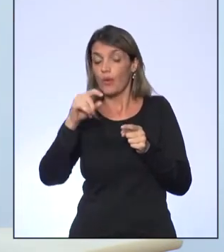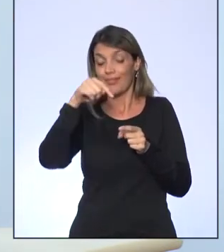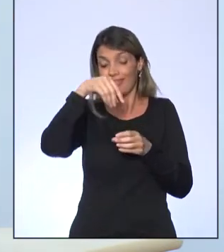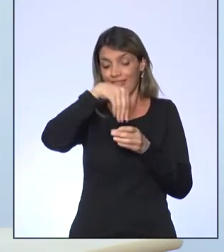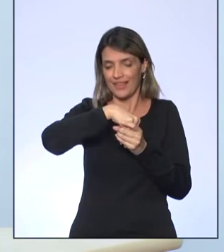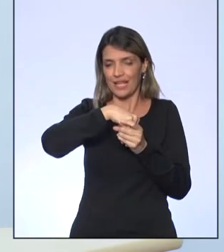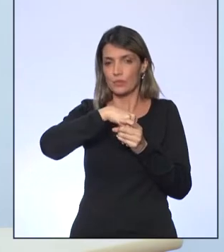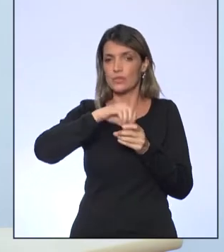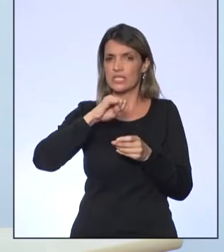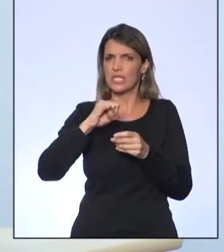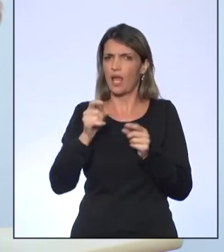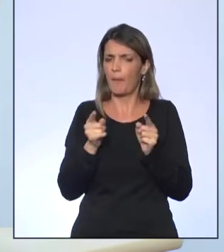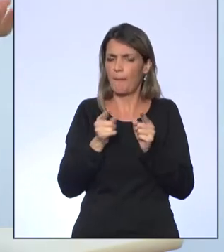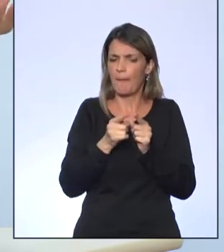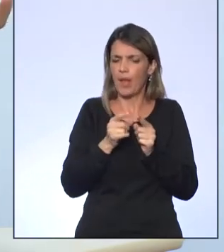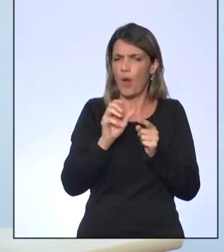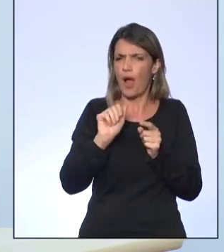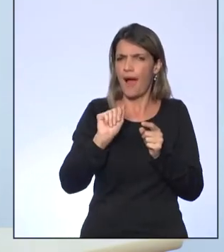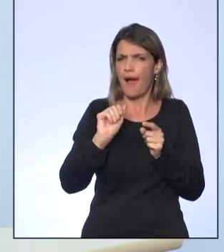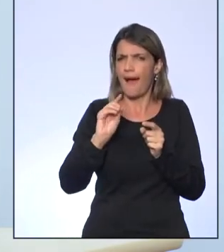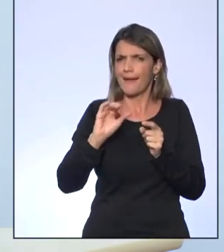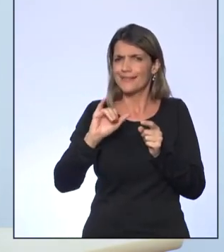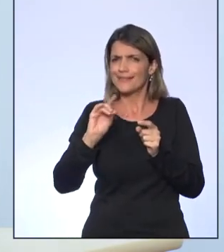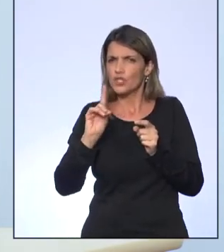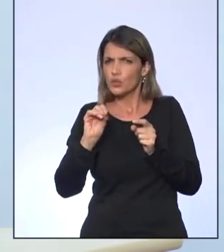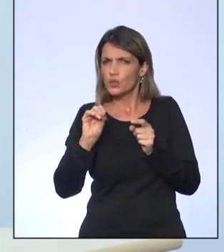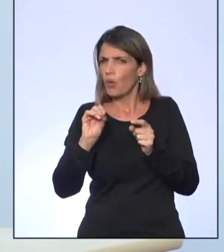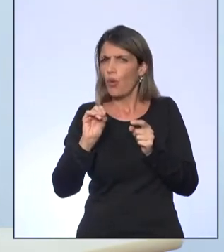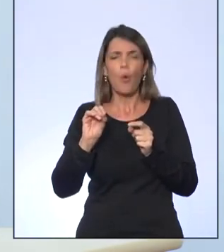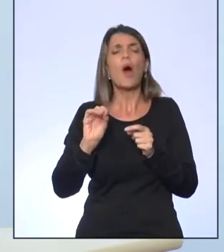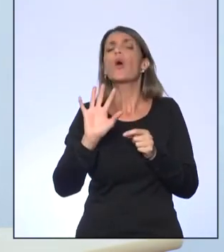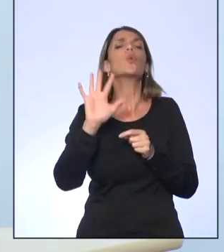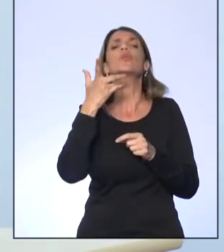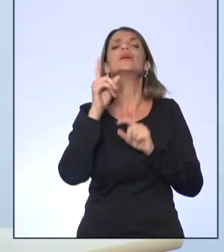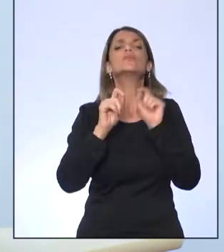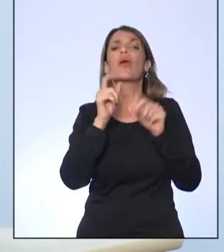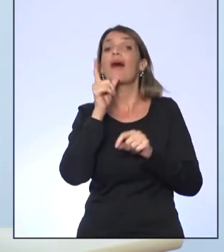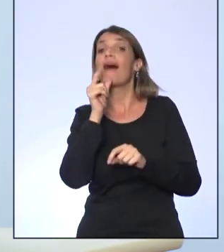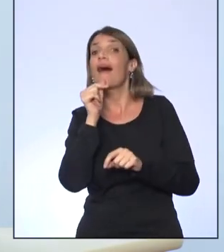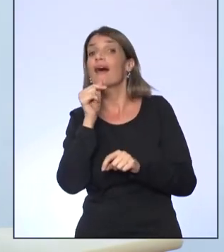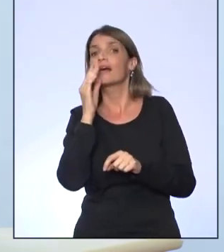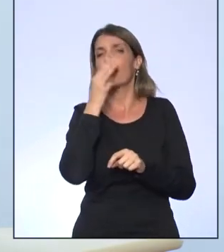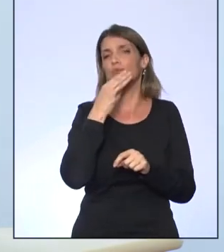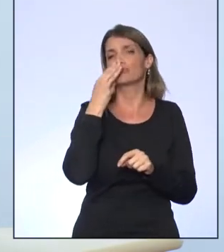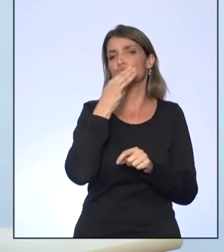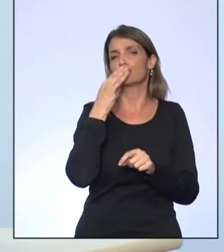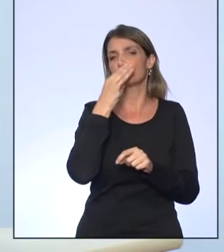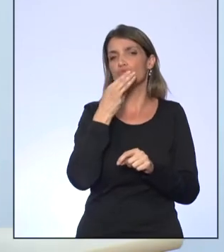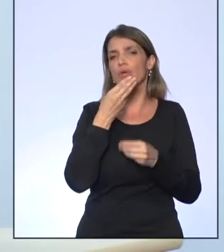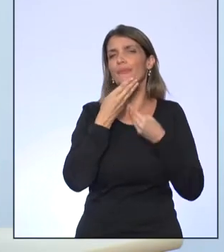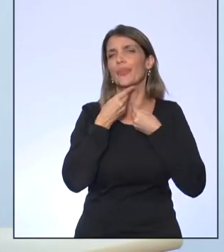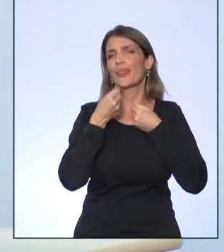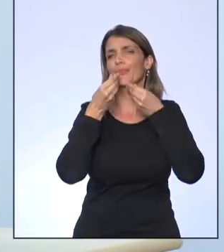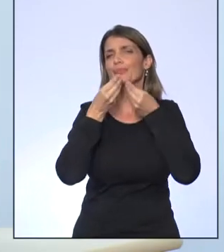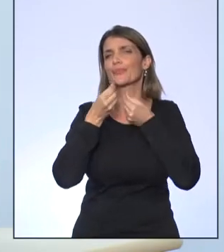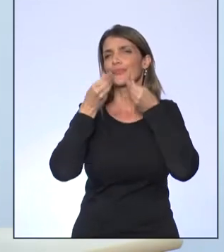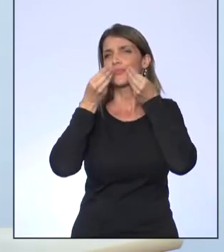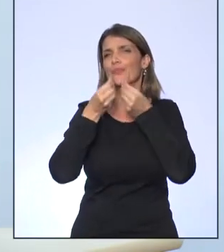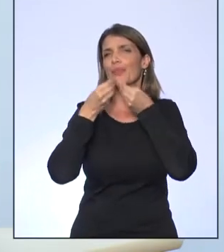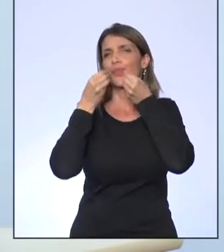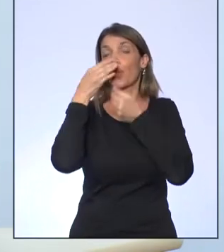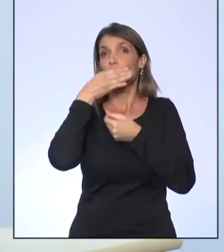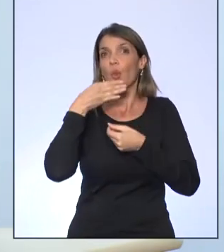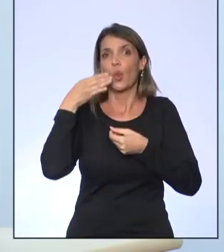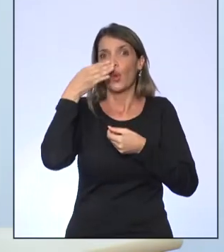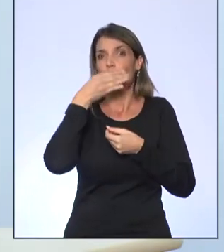tenho menos ácido, o que acontece com o meu refrigerante que é feito praticamente de água e açúcar? Eu vou sentir todo aquele gosto